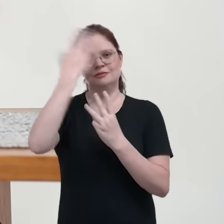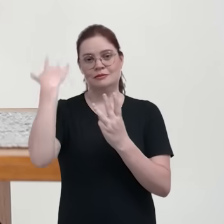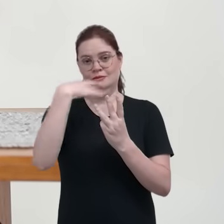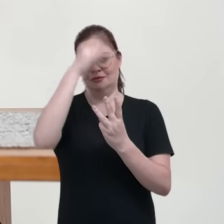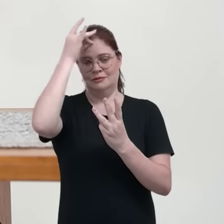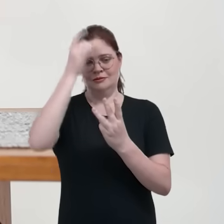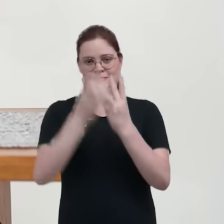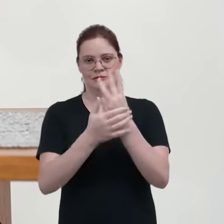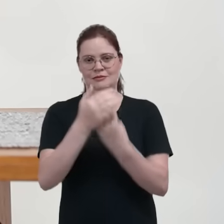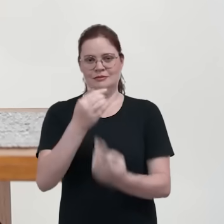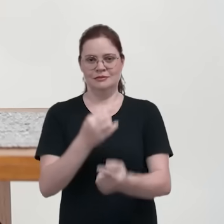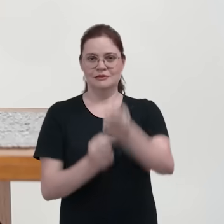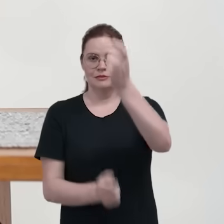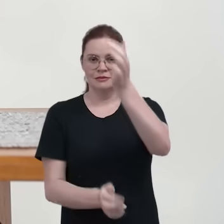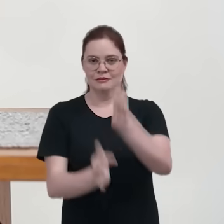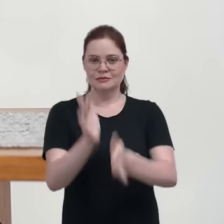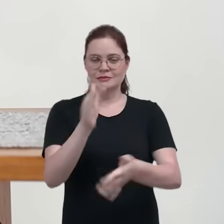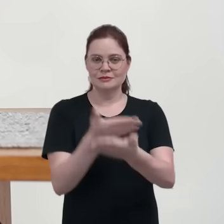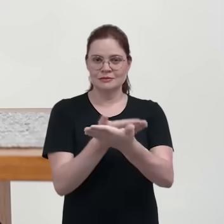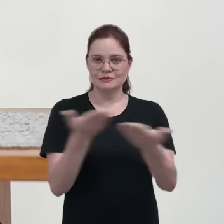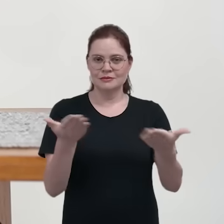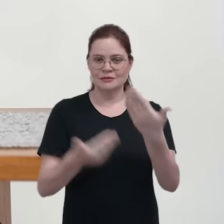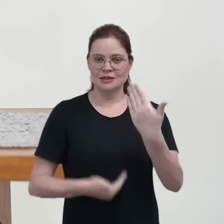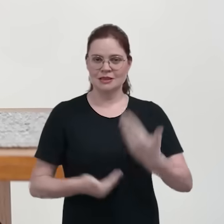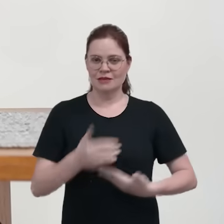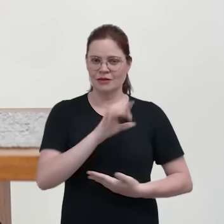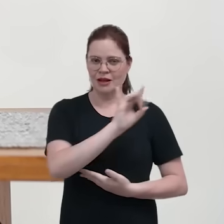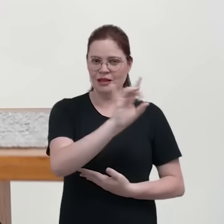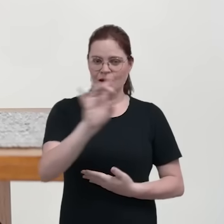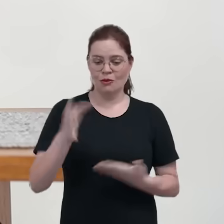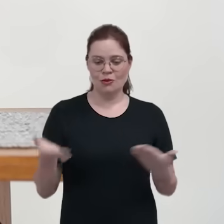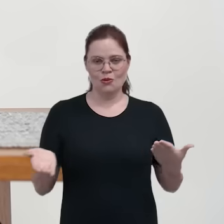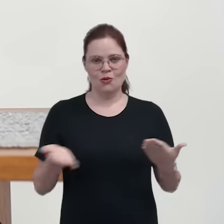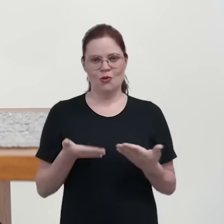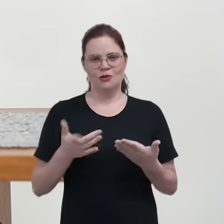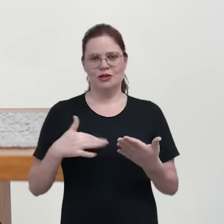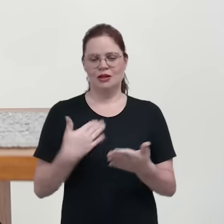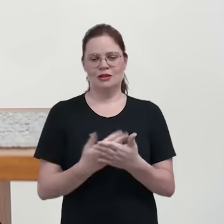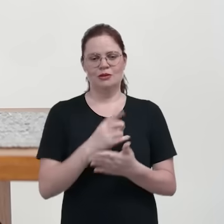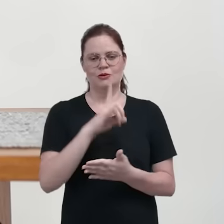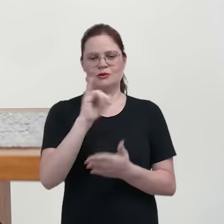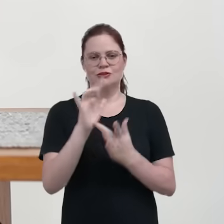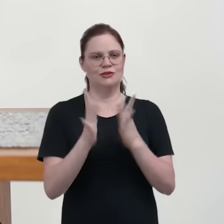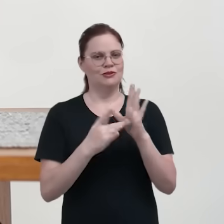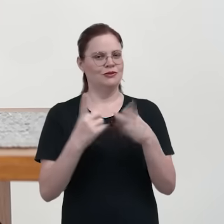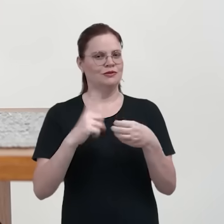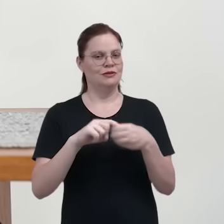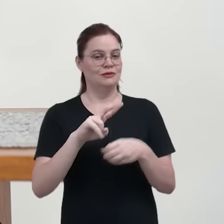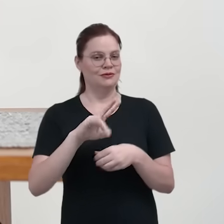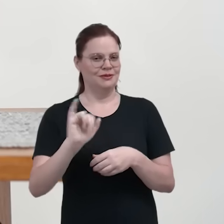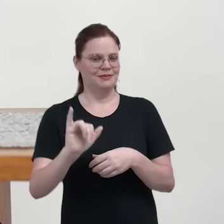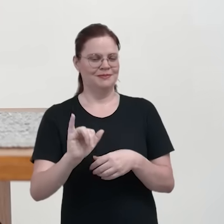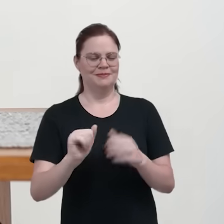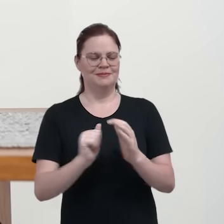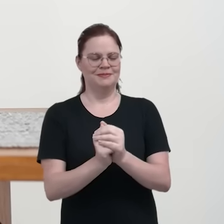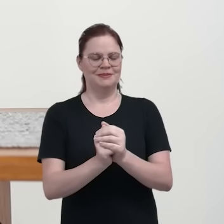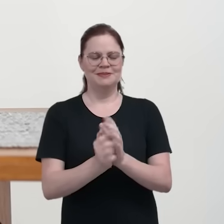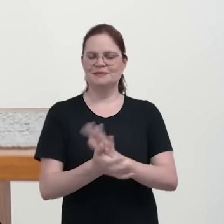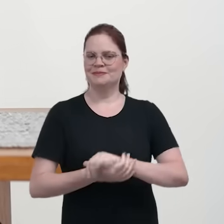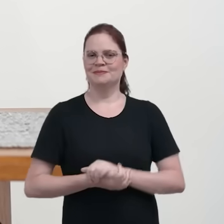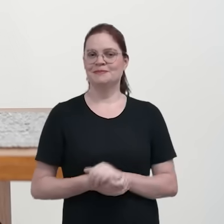Espírito Santo de Deus repousem, irmãos, sobre cada um de vós hoje e até a volta do Senhor Jesus.